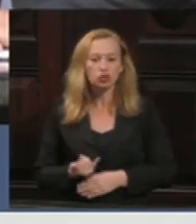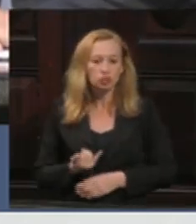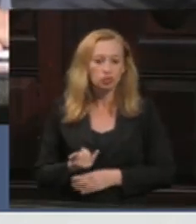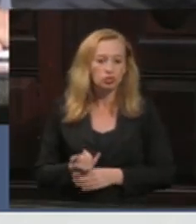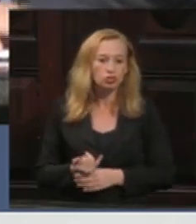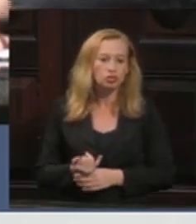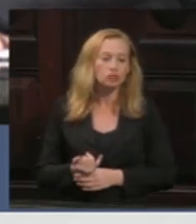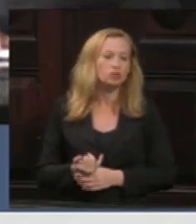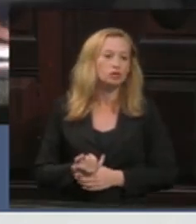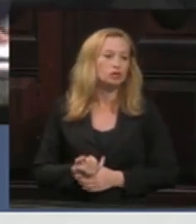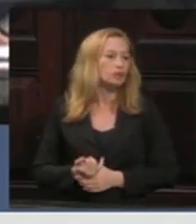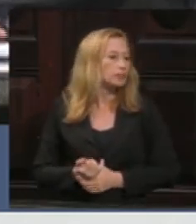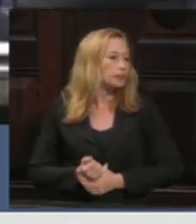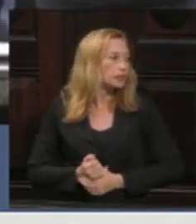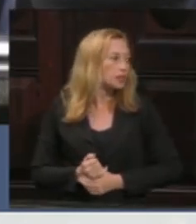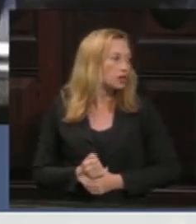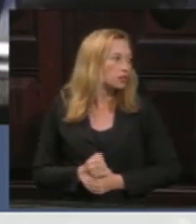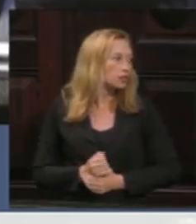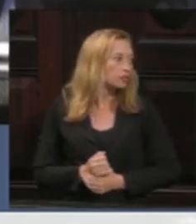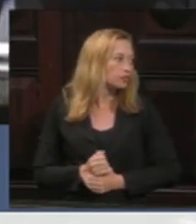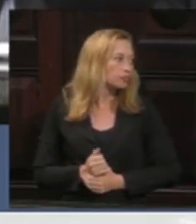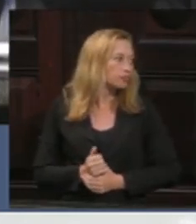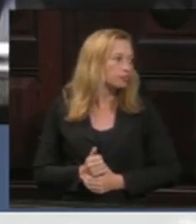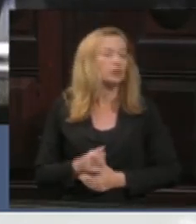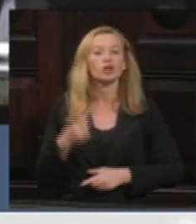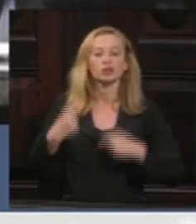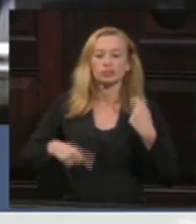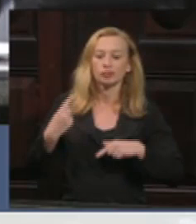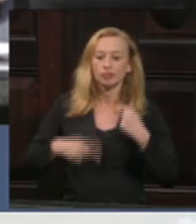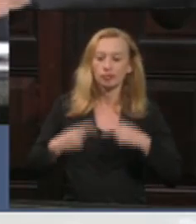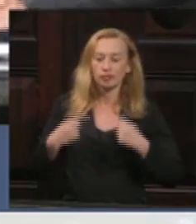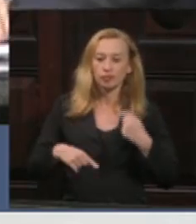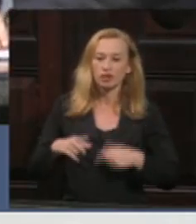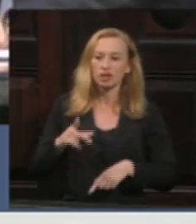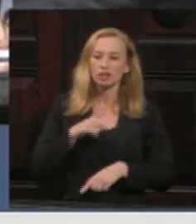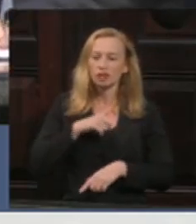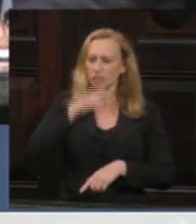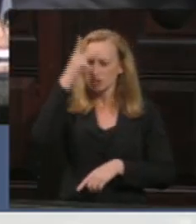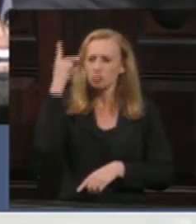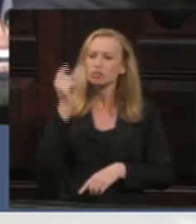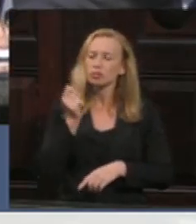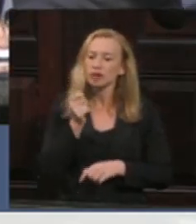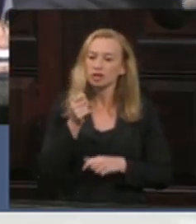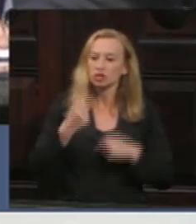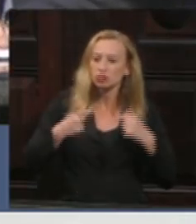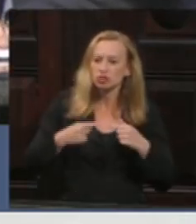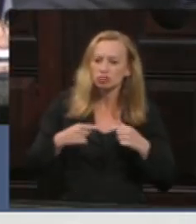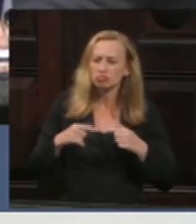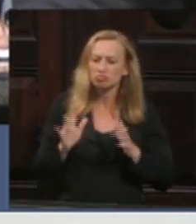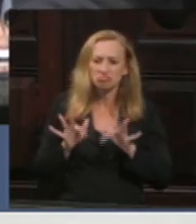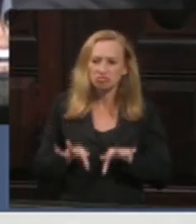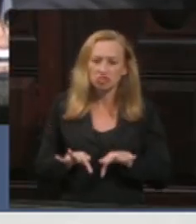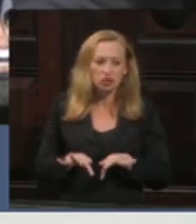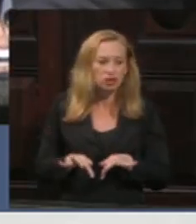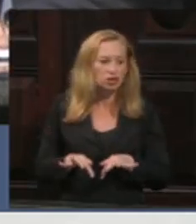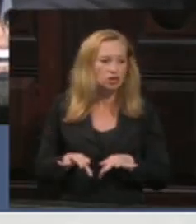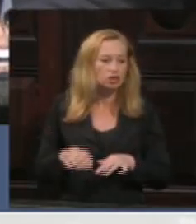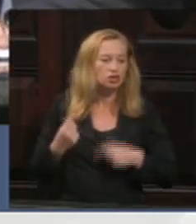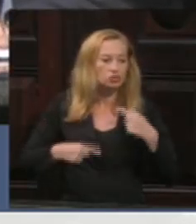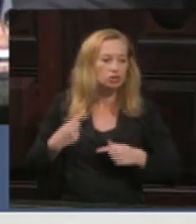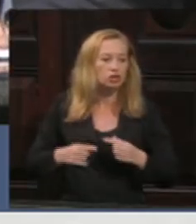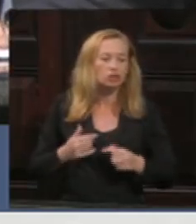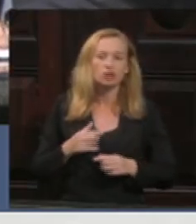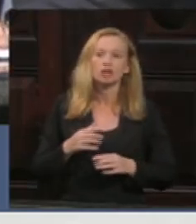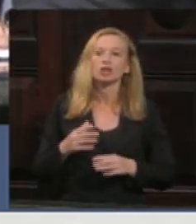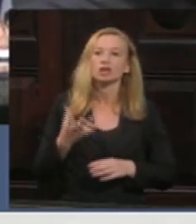Edson Albertassi, relator do vencido. Em discussão, não havendo que queira discutir, encerrada a discussão, a presente proposta recebeu 3